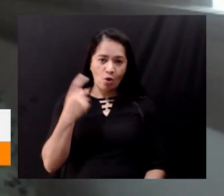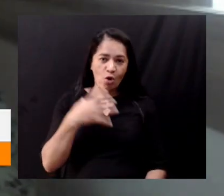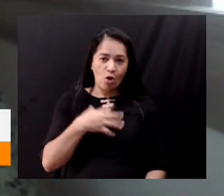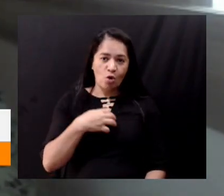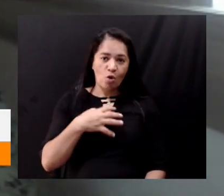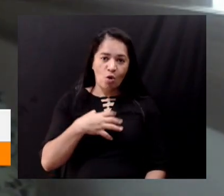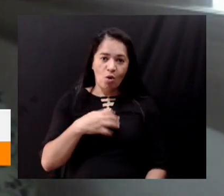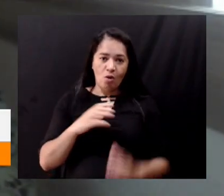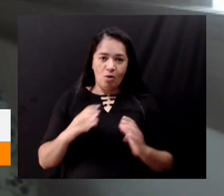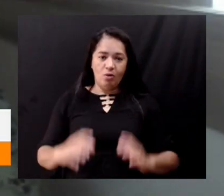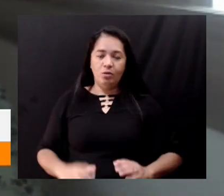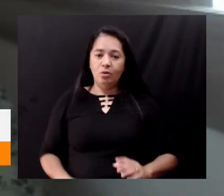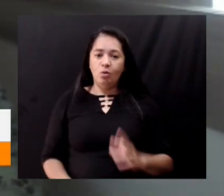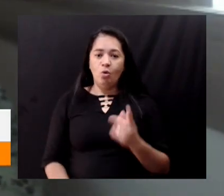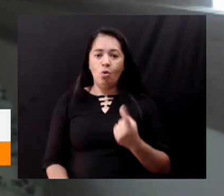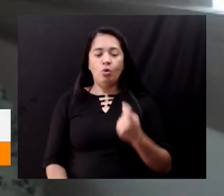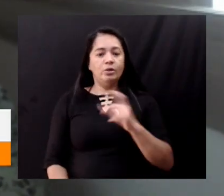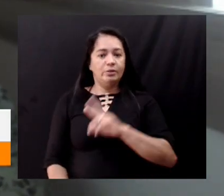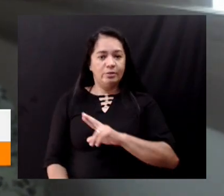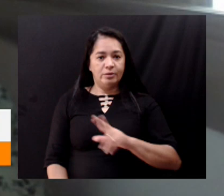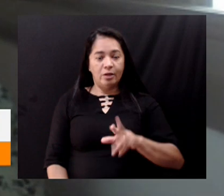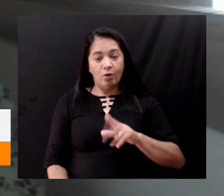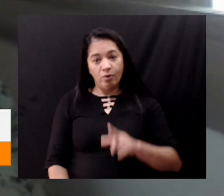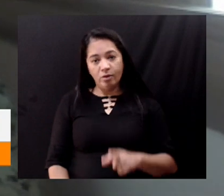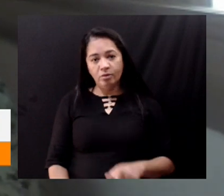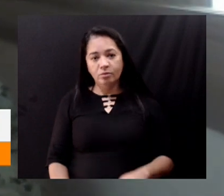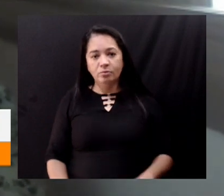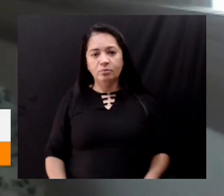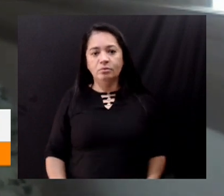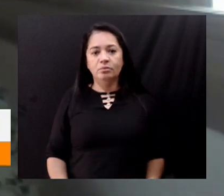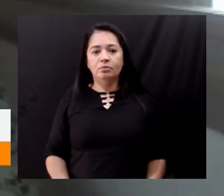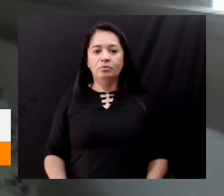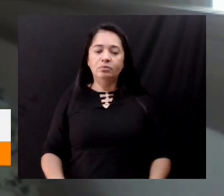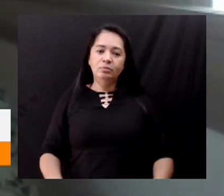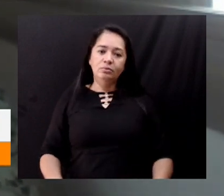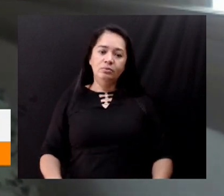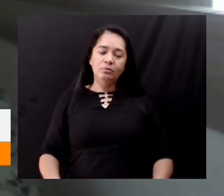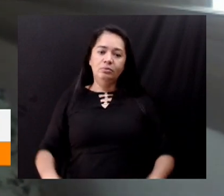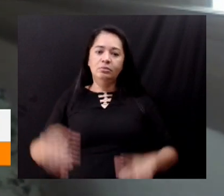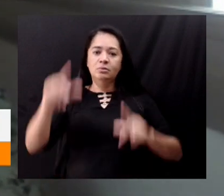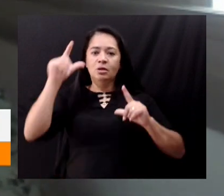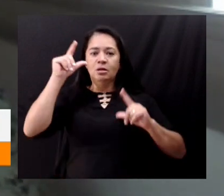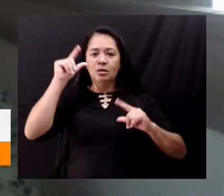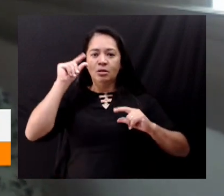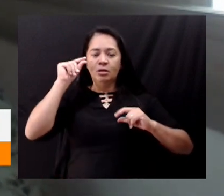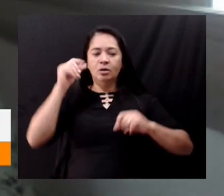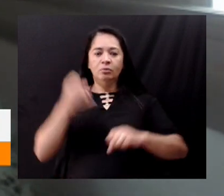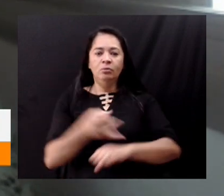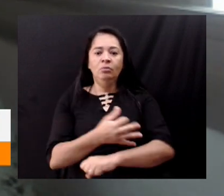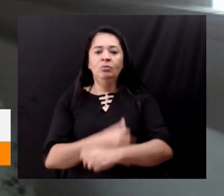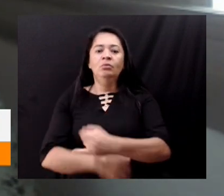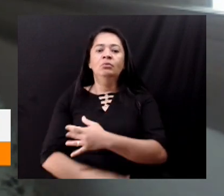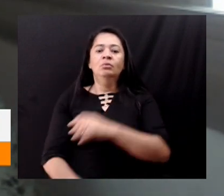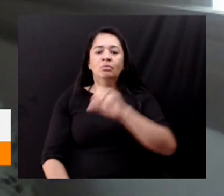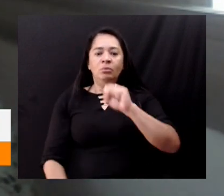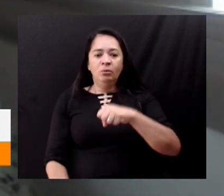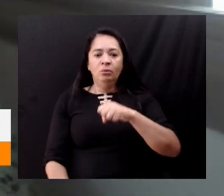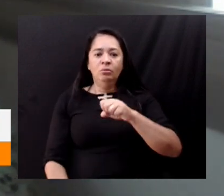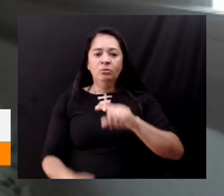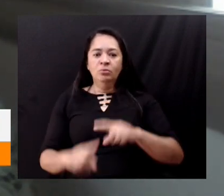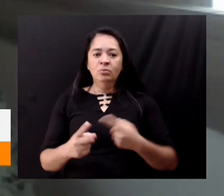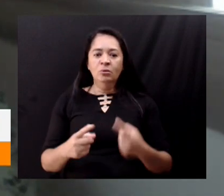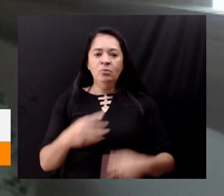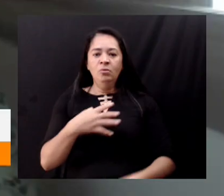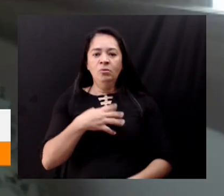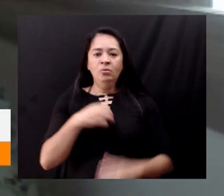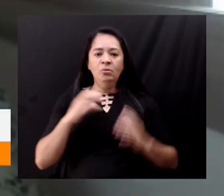único comportamento que alivia essas emoções ruins, mas é o comportamento mais fácil, é